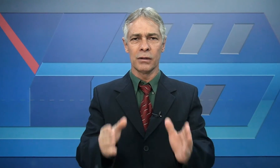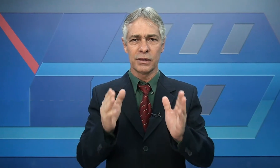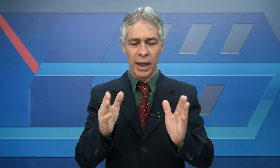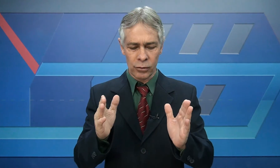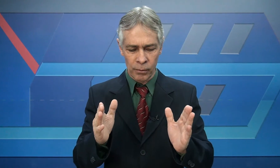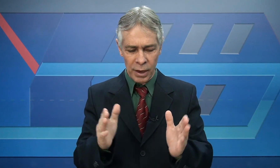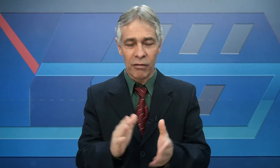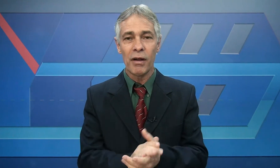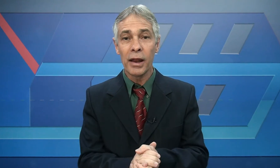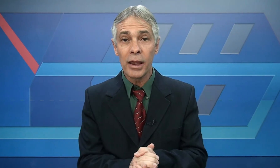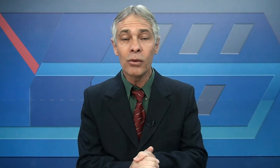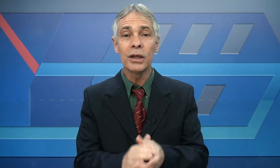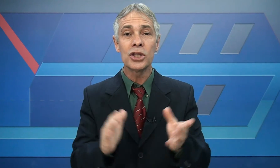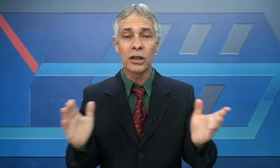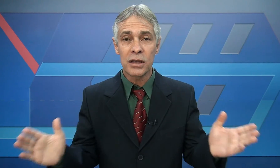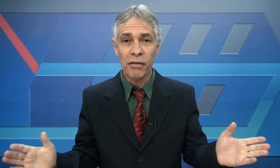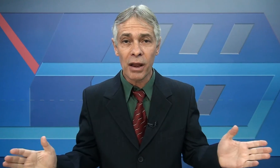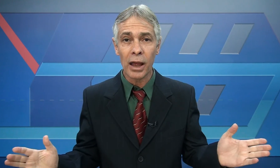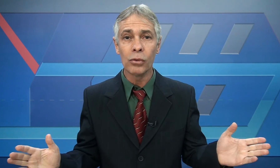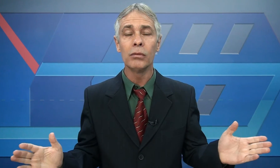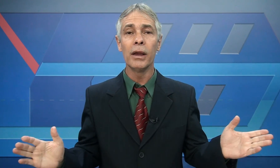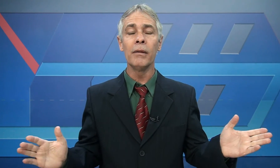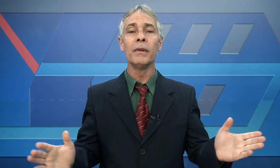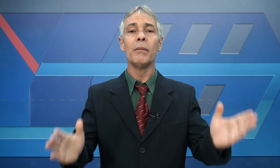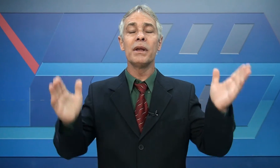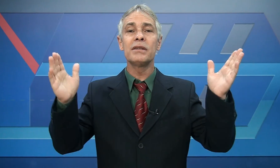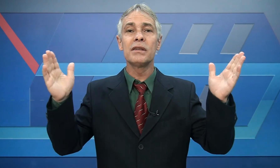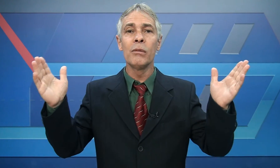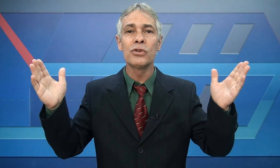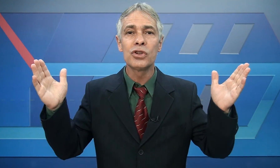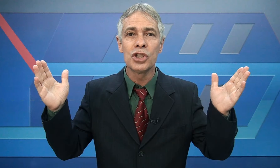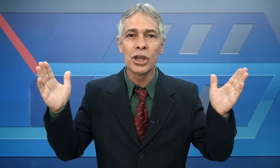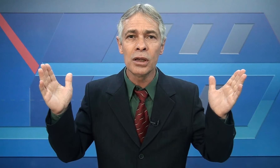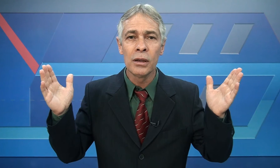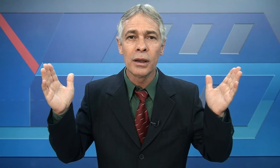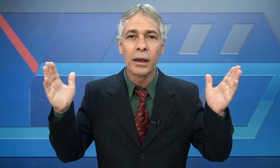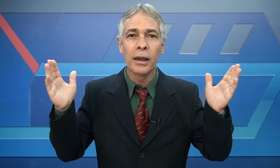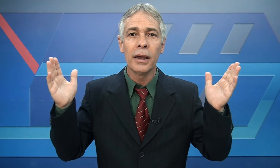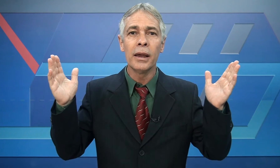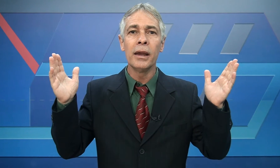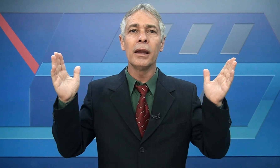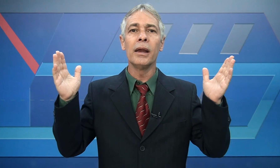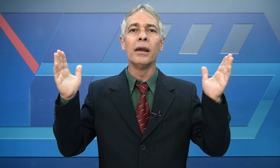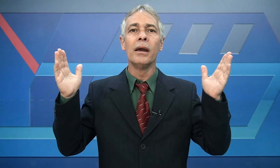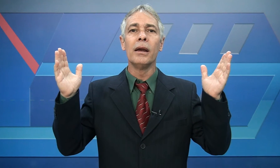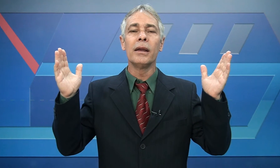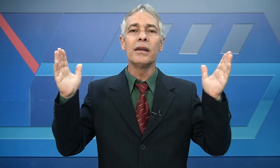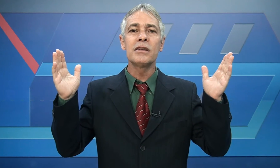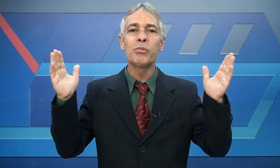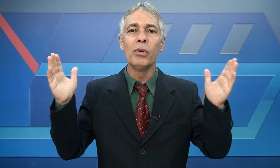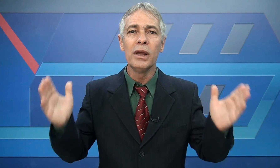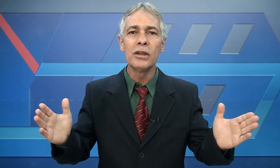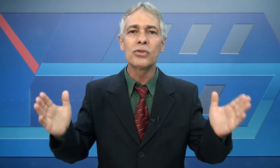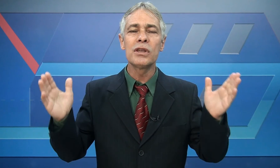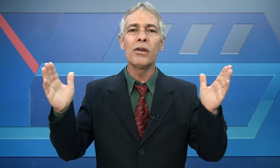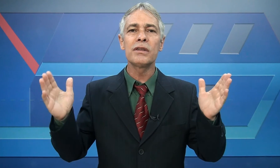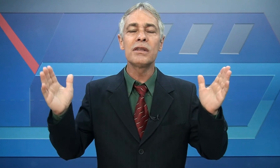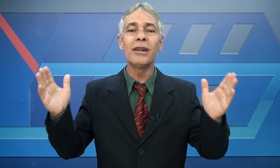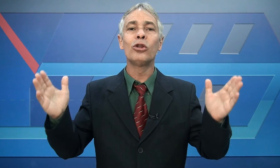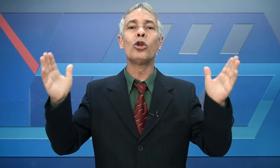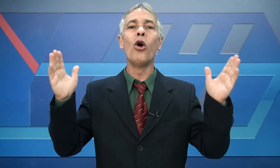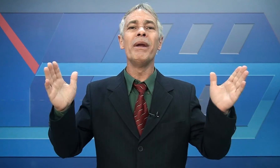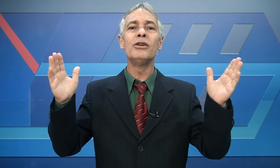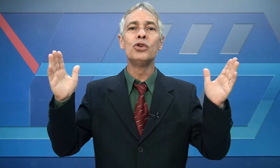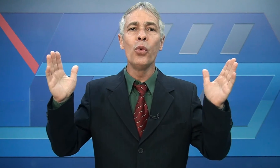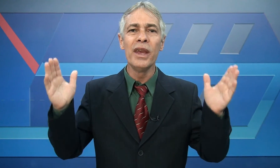irresponsáveis. Certo? Falei o que tinha que ser falado, não é? Precisamos de que esses políticos da nossa